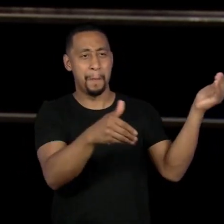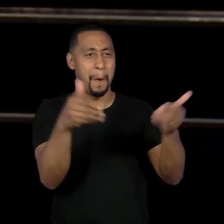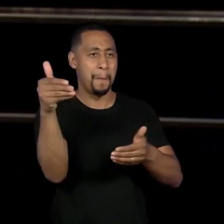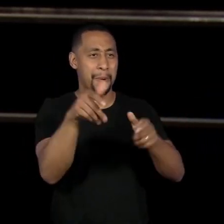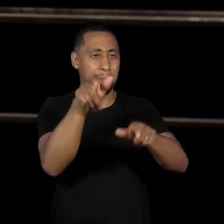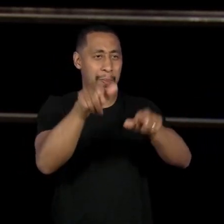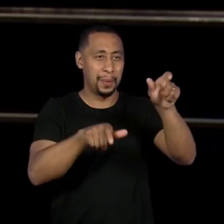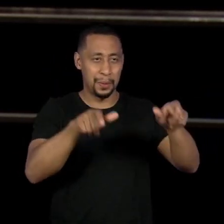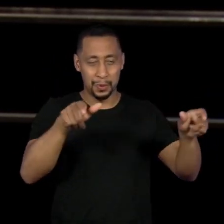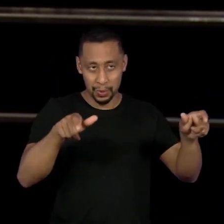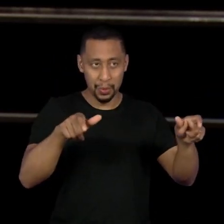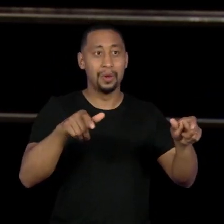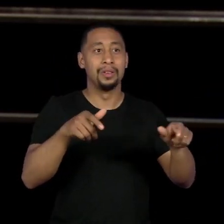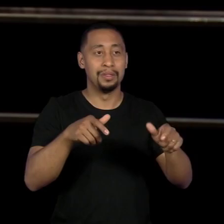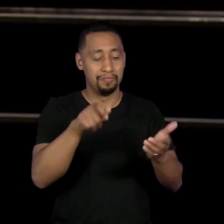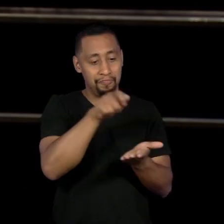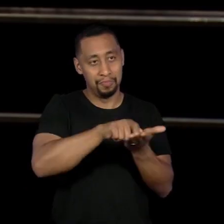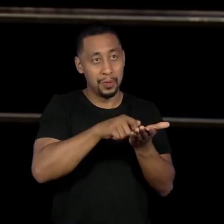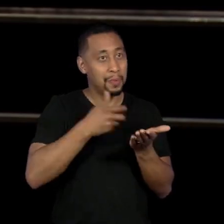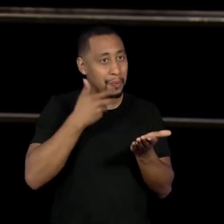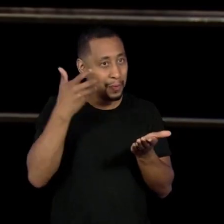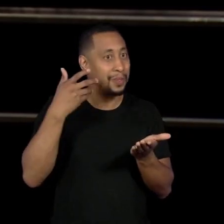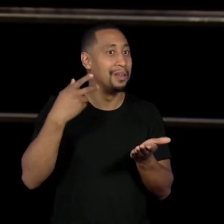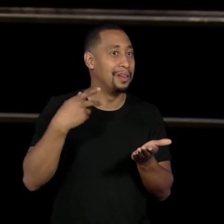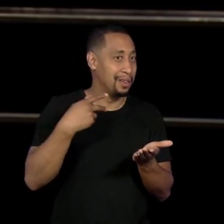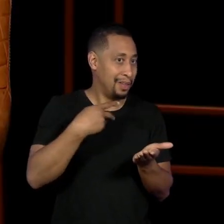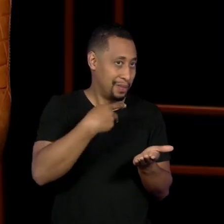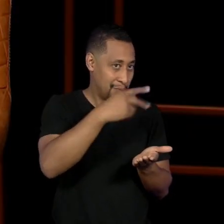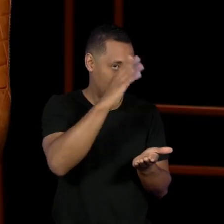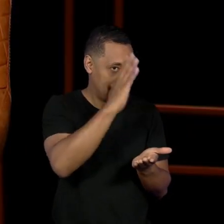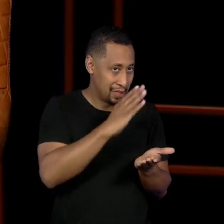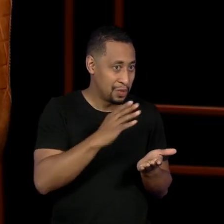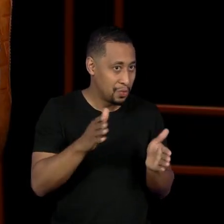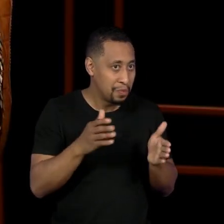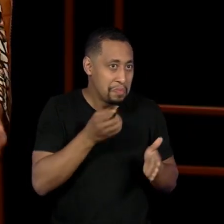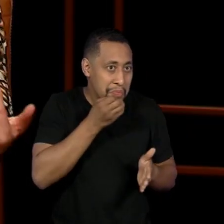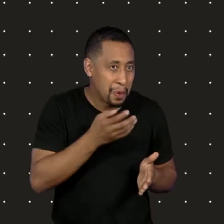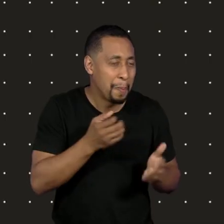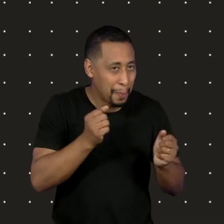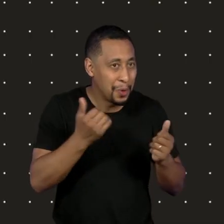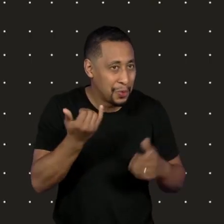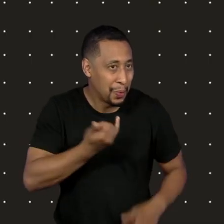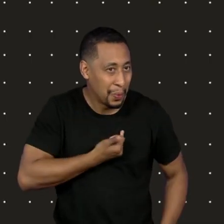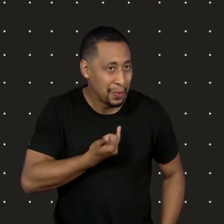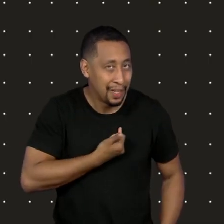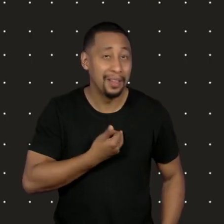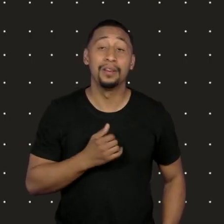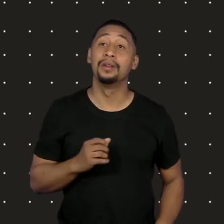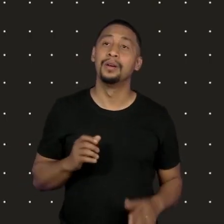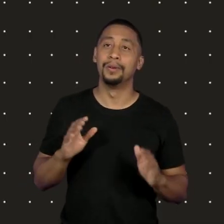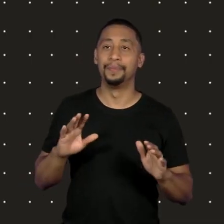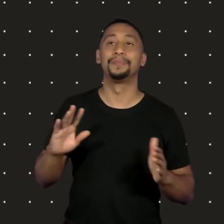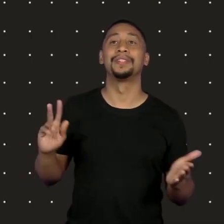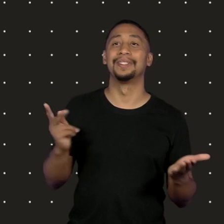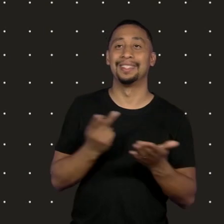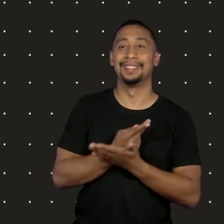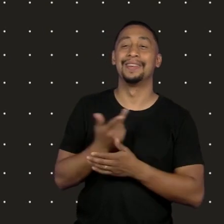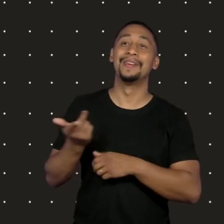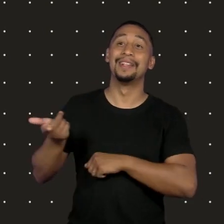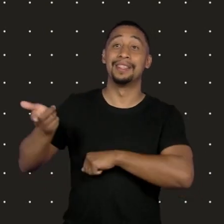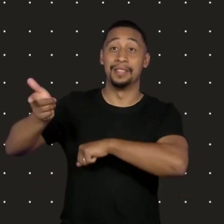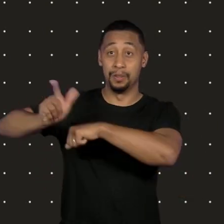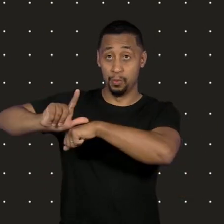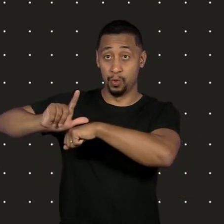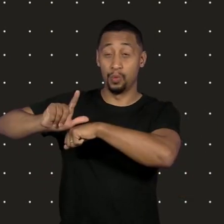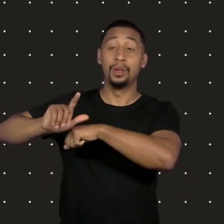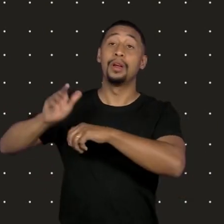brasileiros. Fase boa, né? Divide com a gente. Não, é porque assim, o Caetano ia cantar a Lisboa, o jantar era lá em